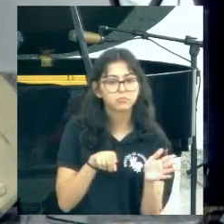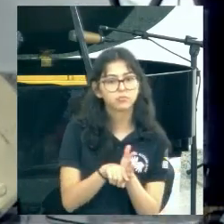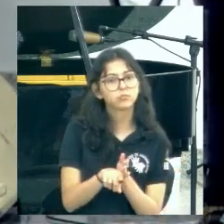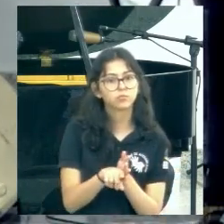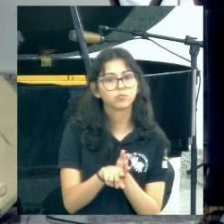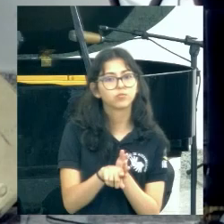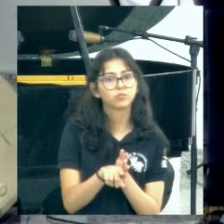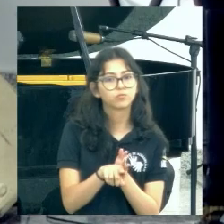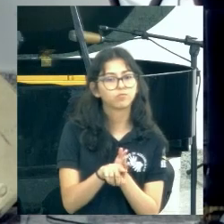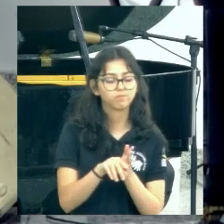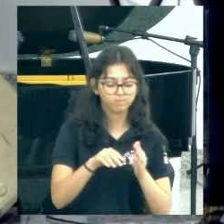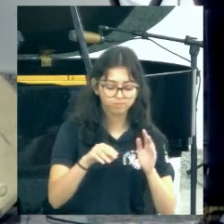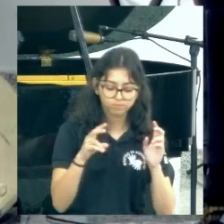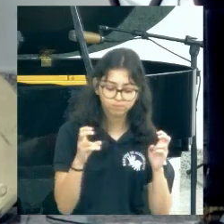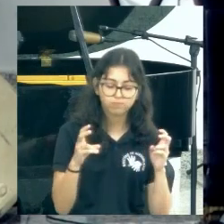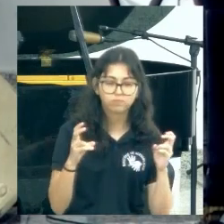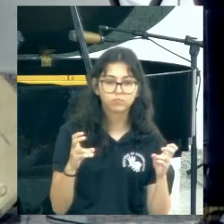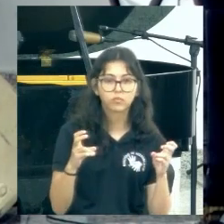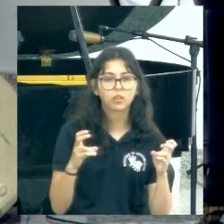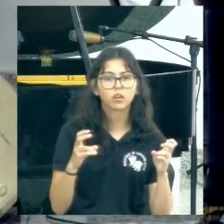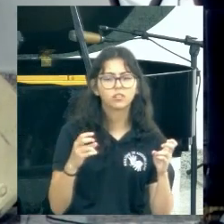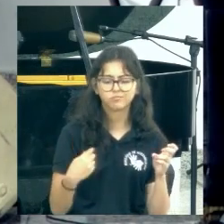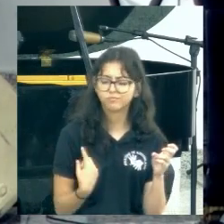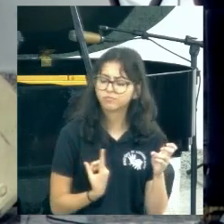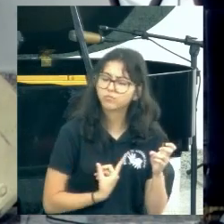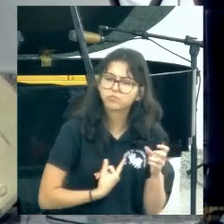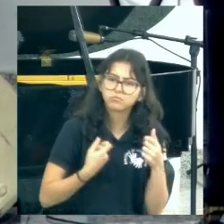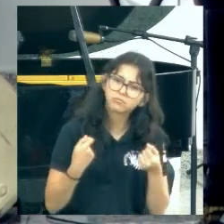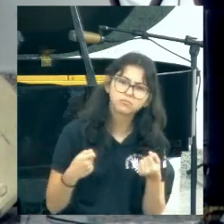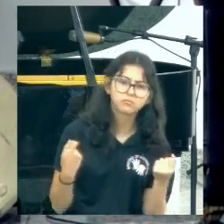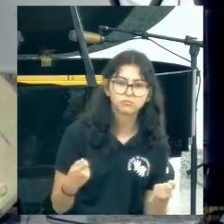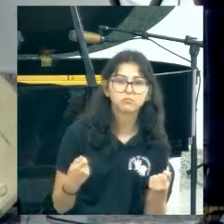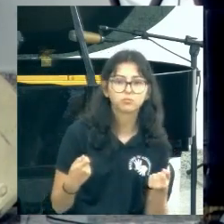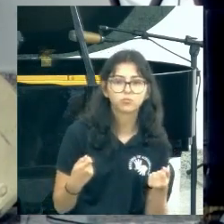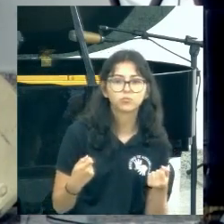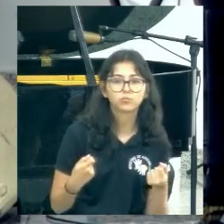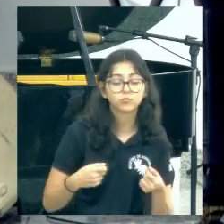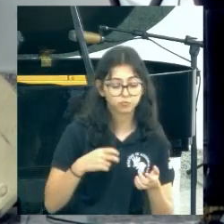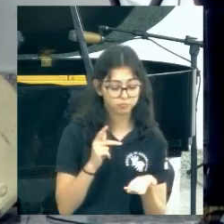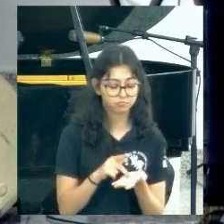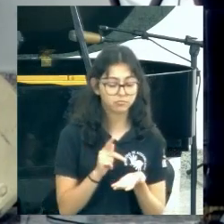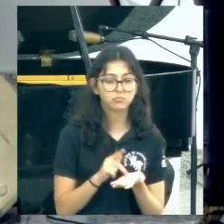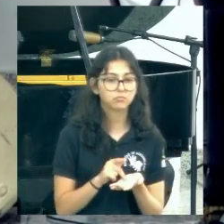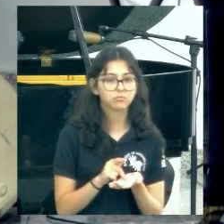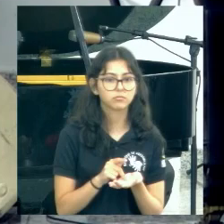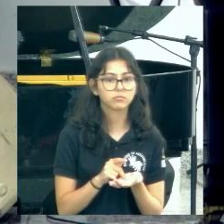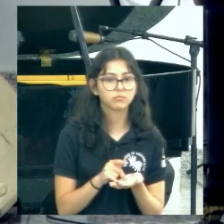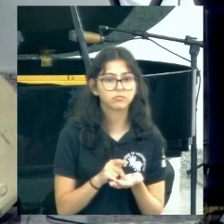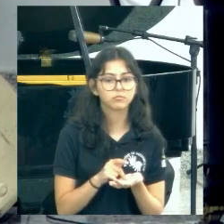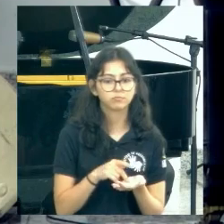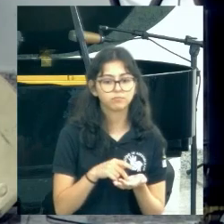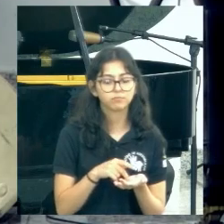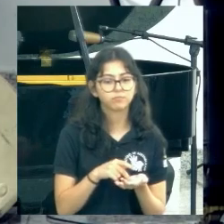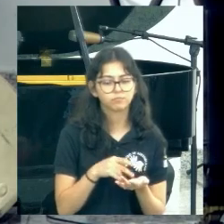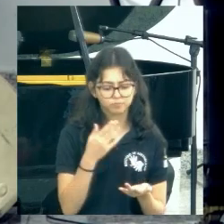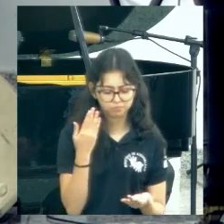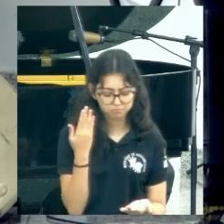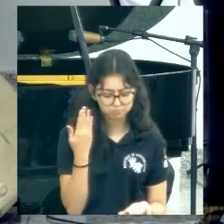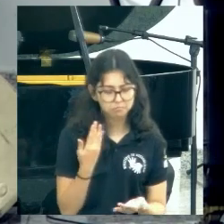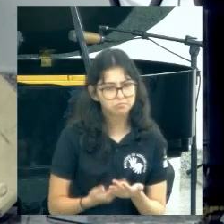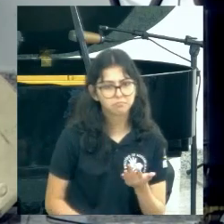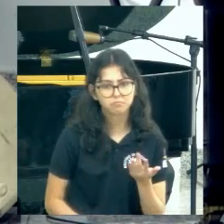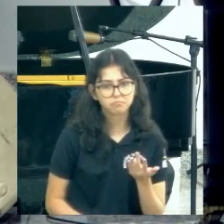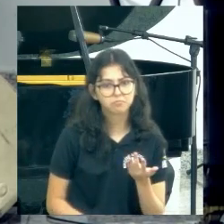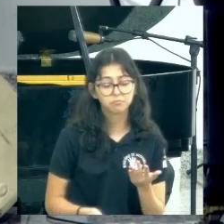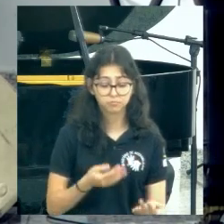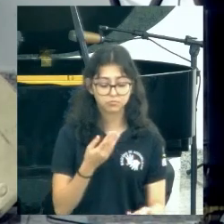que precisamos? Será que precisamos realmente perder? E quando eu falo aqui é de perder